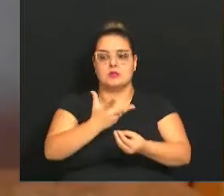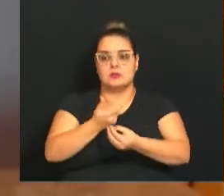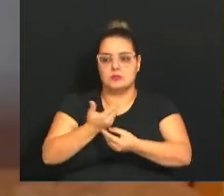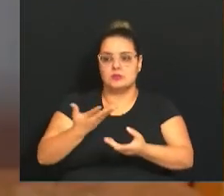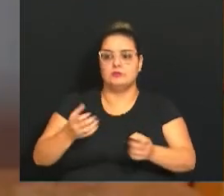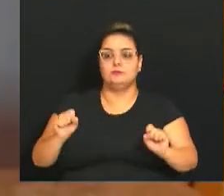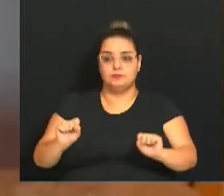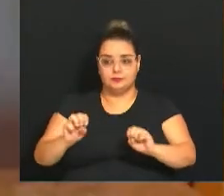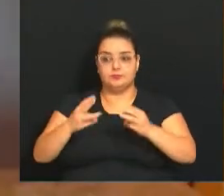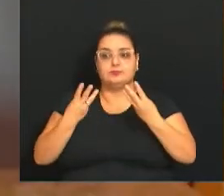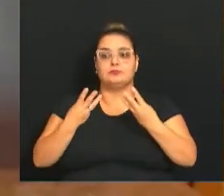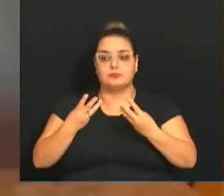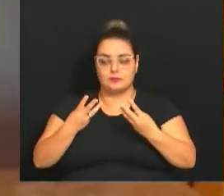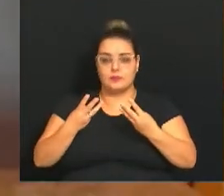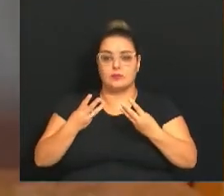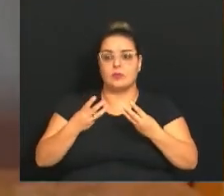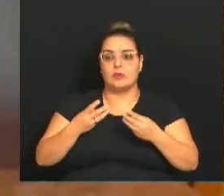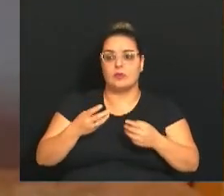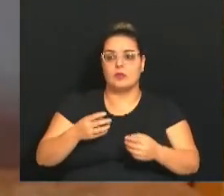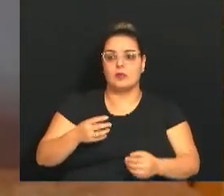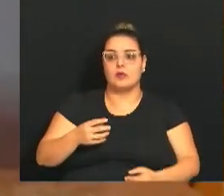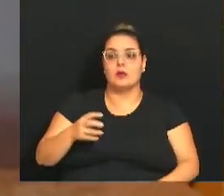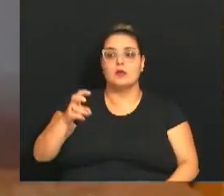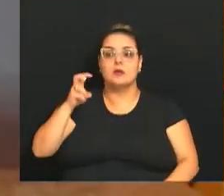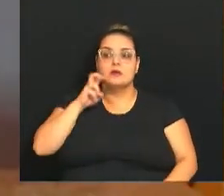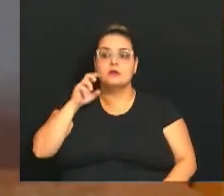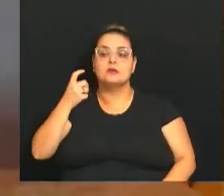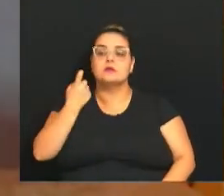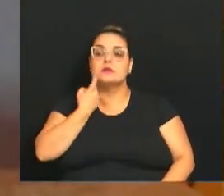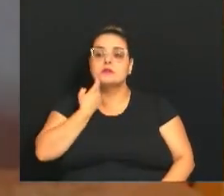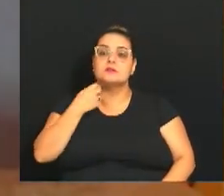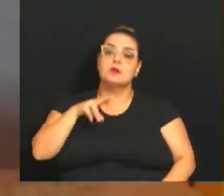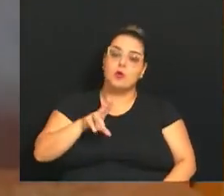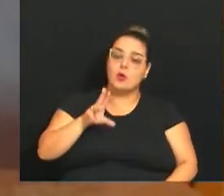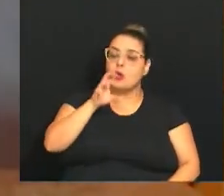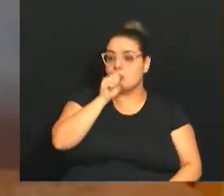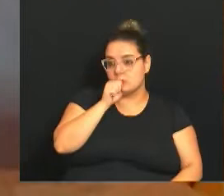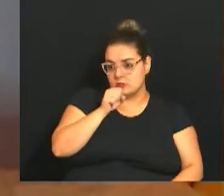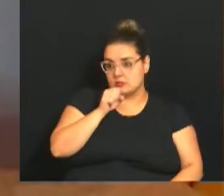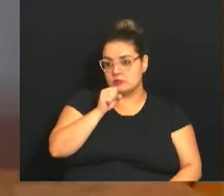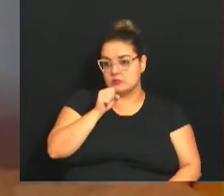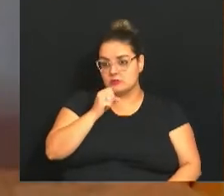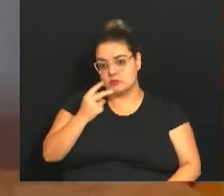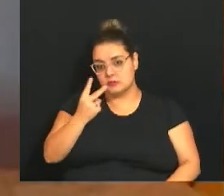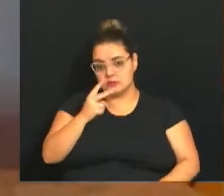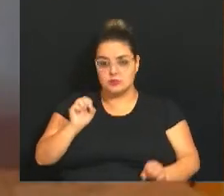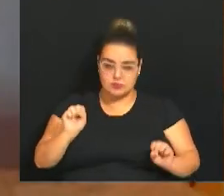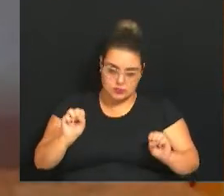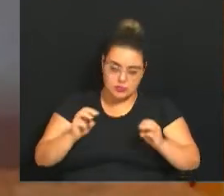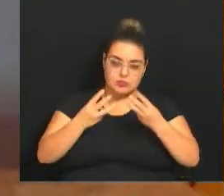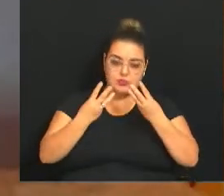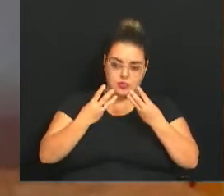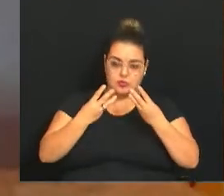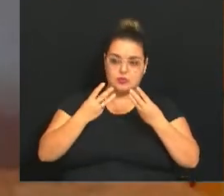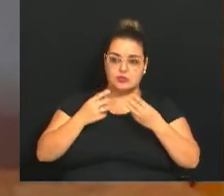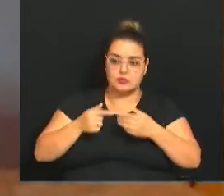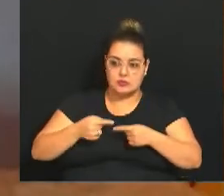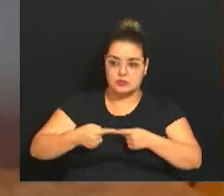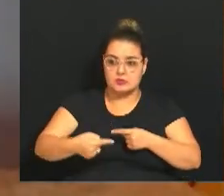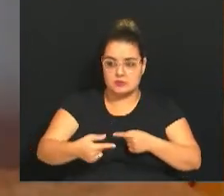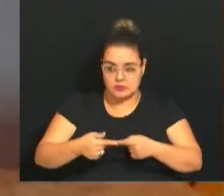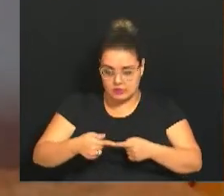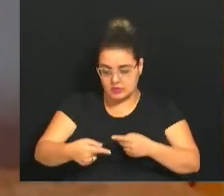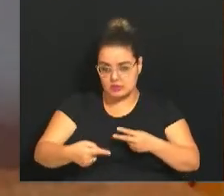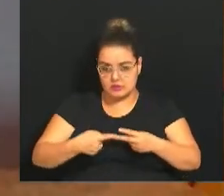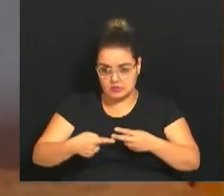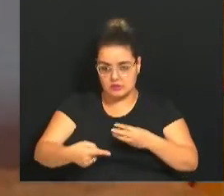eles acontecem, em geral, às quintas, sextas ou sábados. Em geral, são 2 shows por semana. E, além disso, também a gente